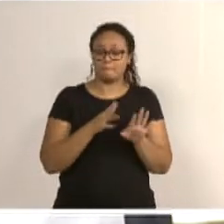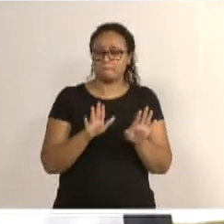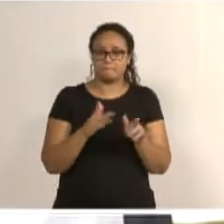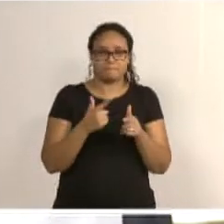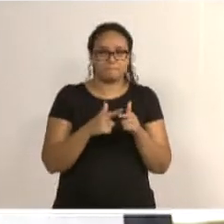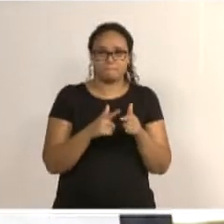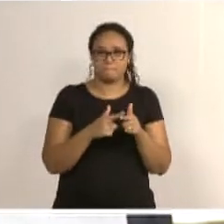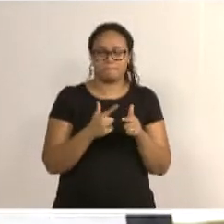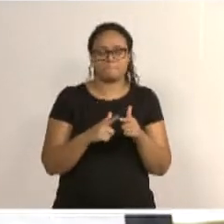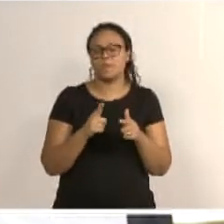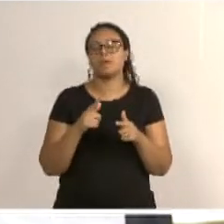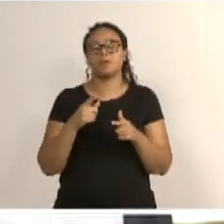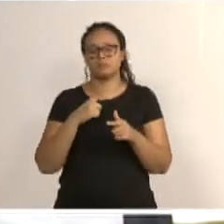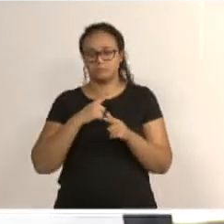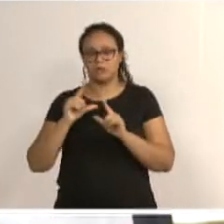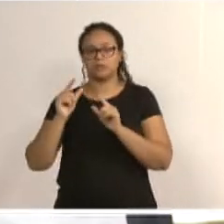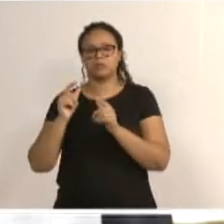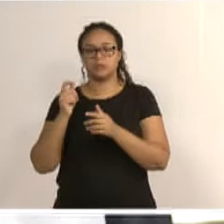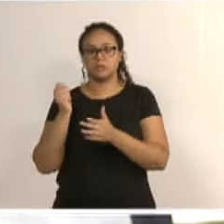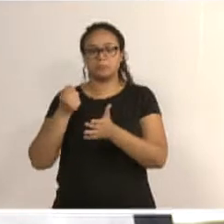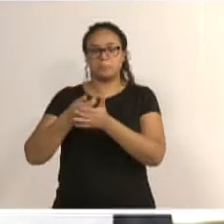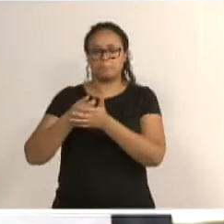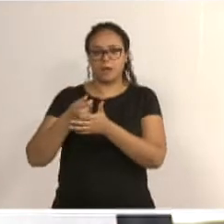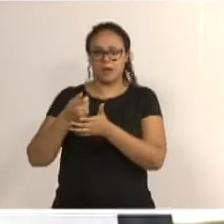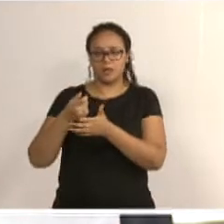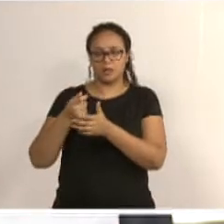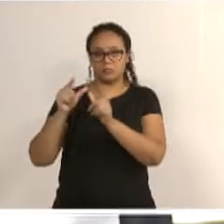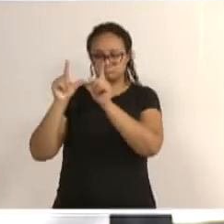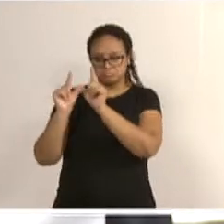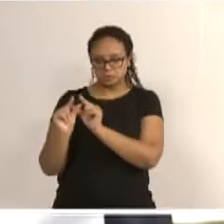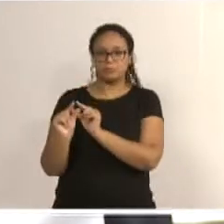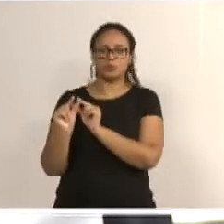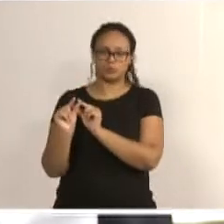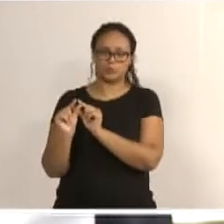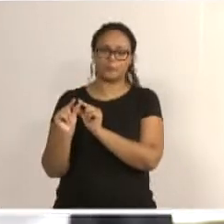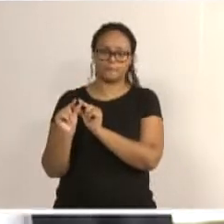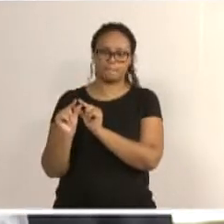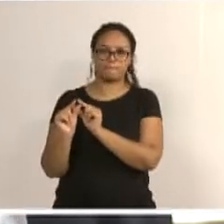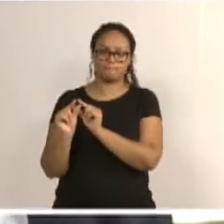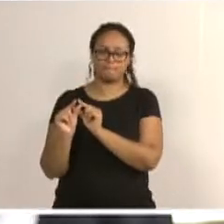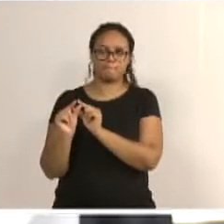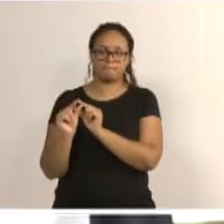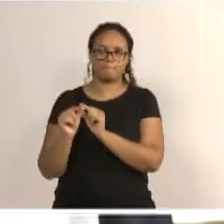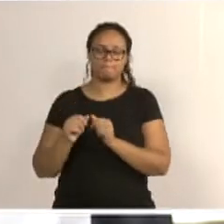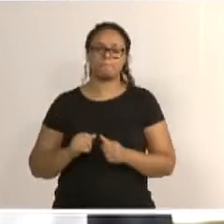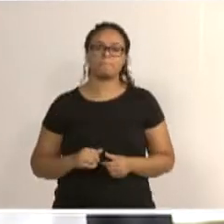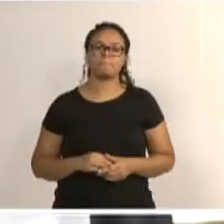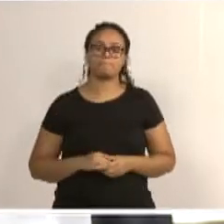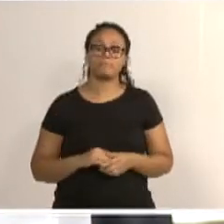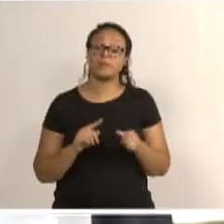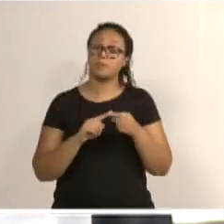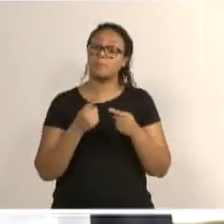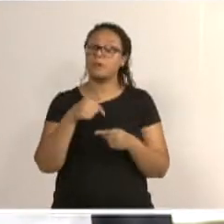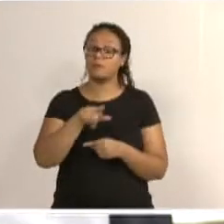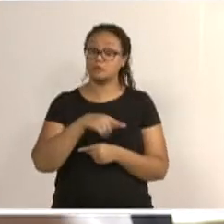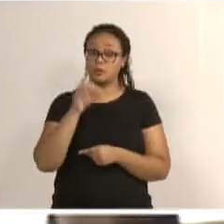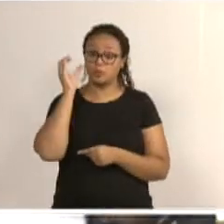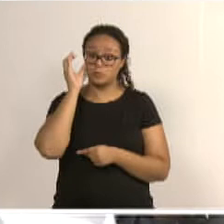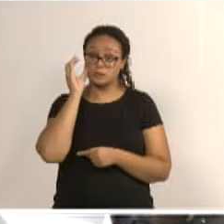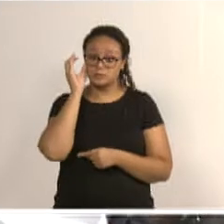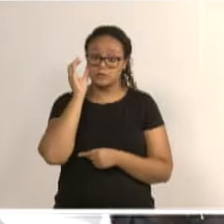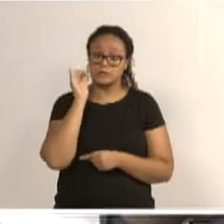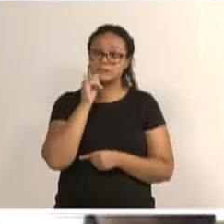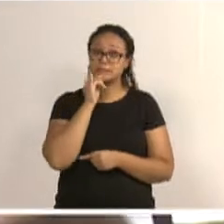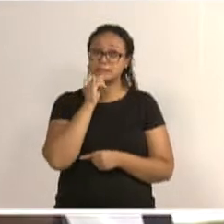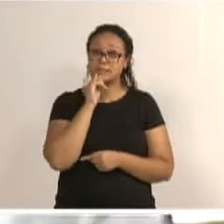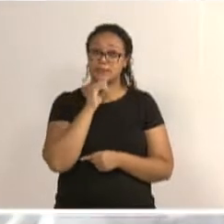diretamente na tarifa. Toda a redução não é incorporada por nenhuma instituição, é revertida em tarifa. Só que, para vocês terem uma ideia, para a gente ter 1 centavo